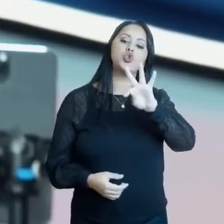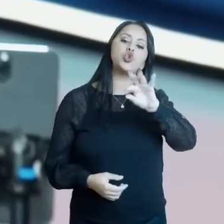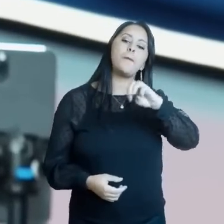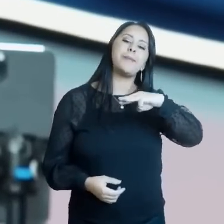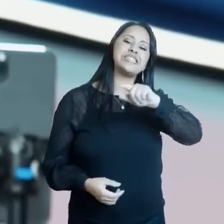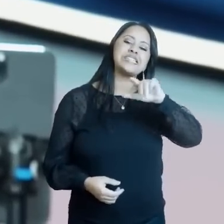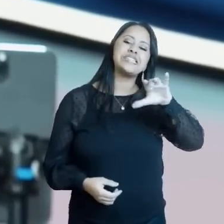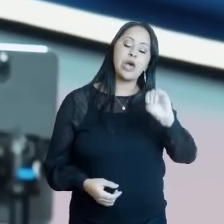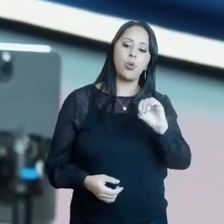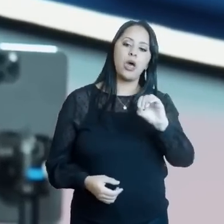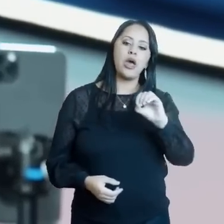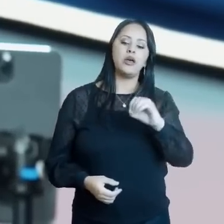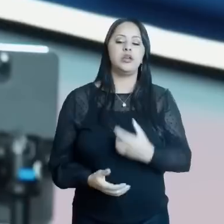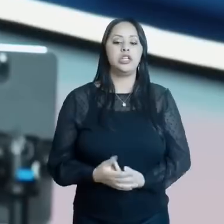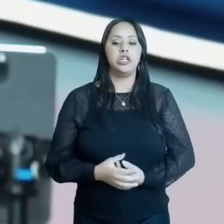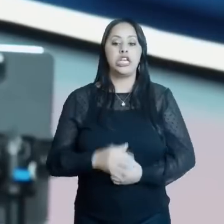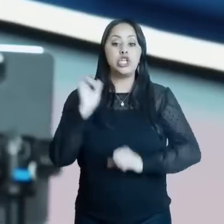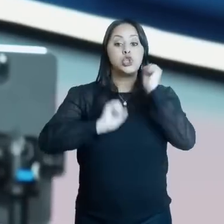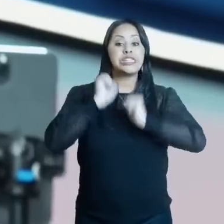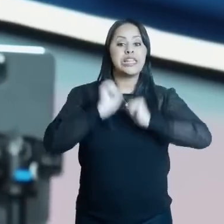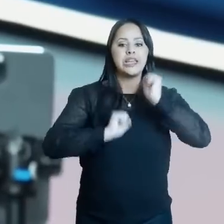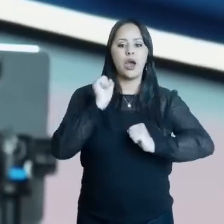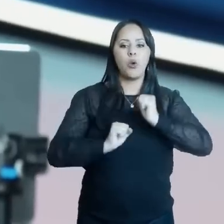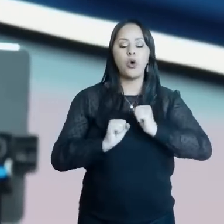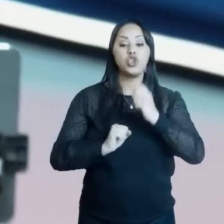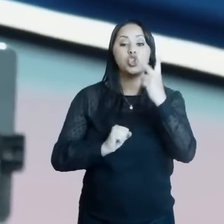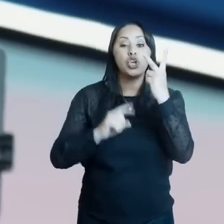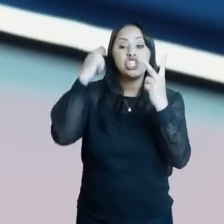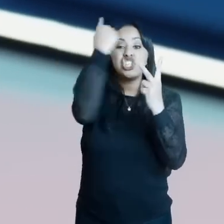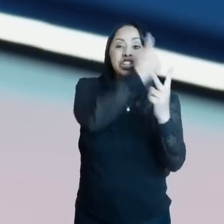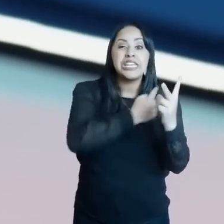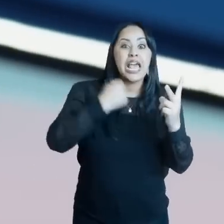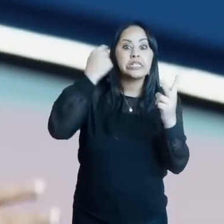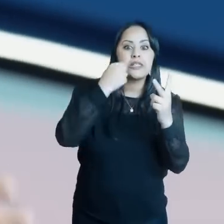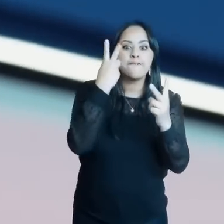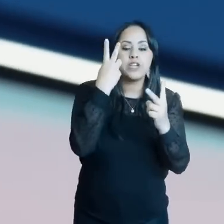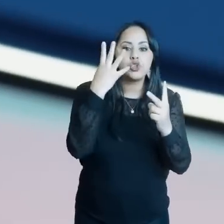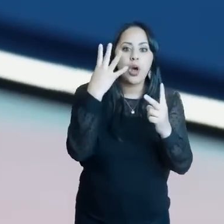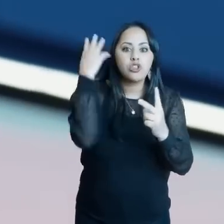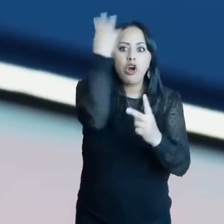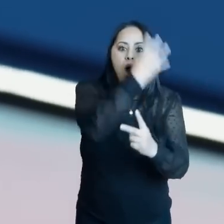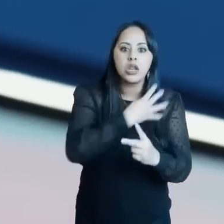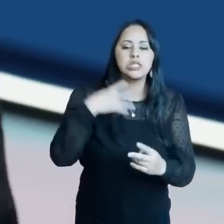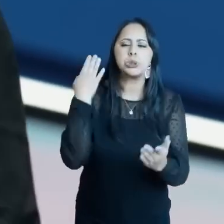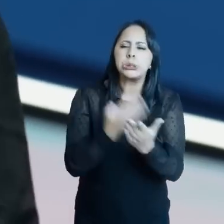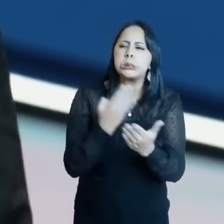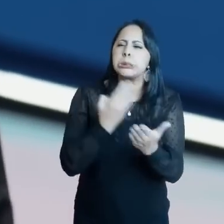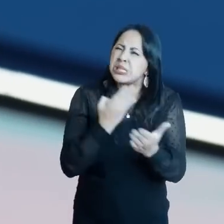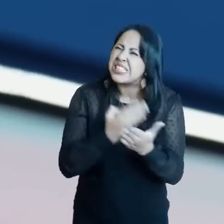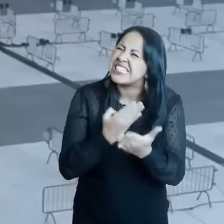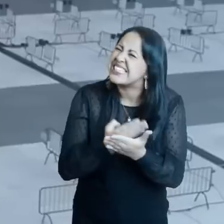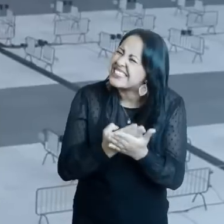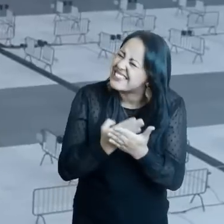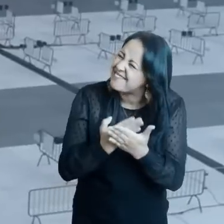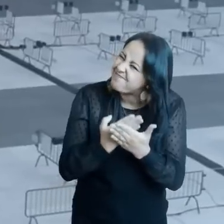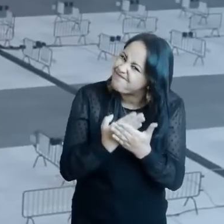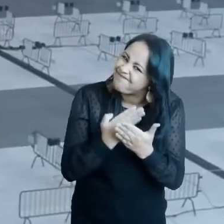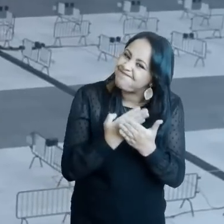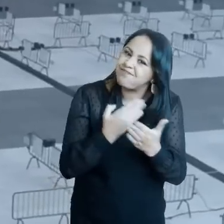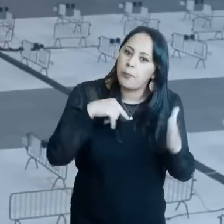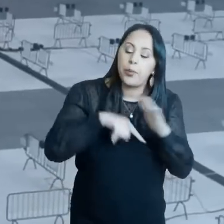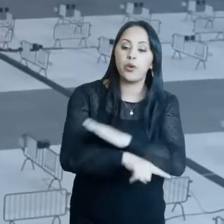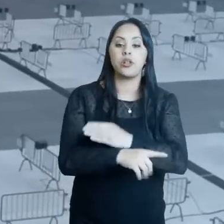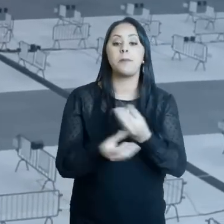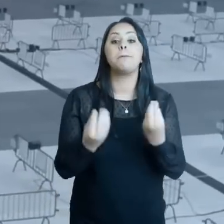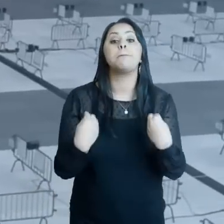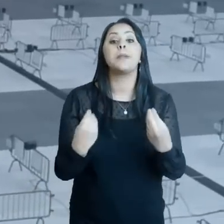industrial. Gastei 2 dias direto, 24 horas por dia estudando praticamente, para aprender automação pneumática industrial para